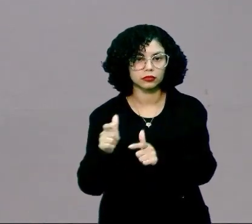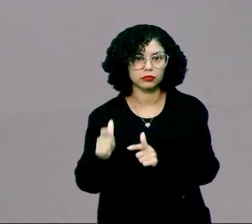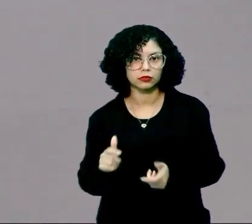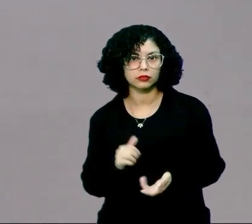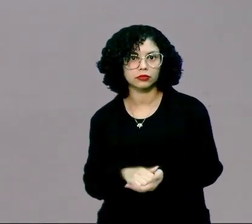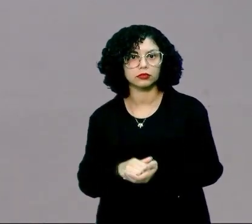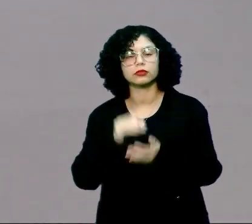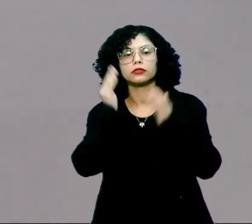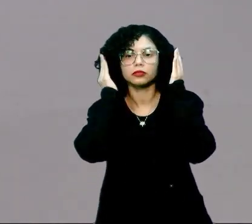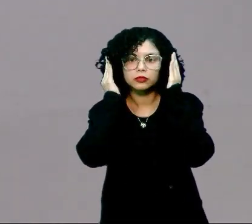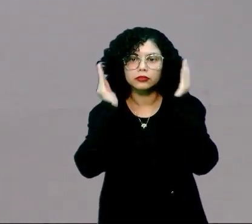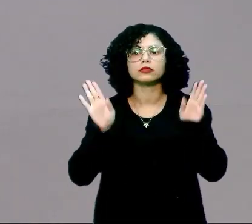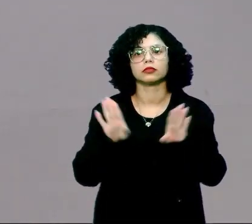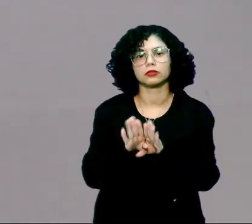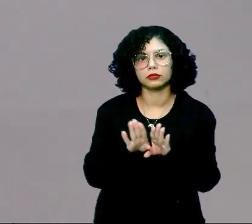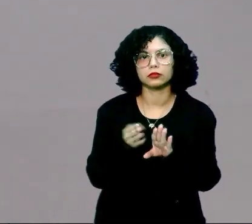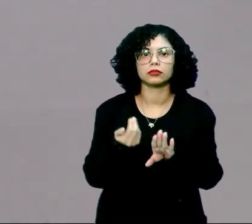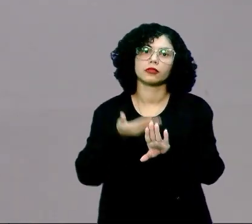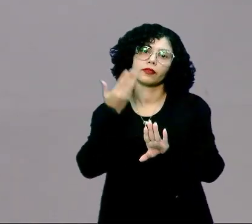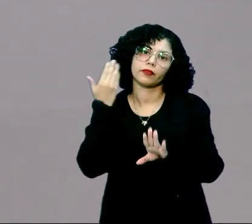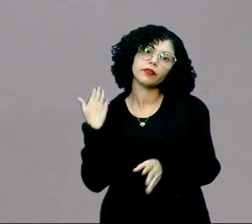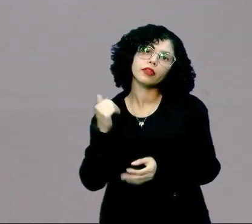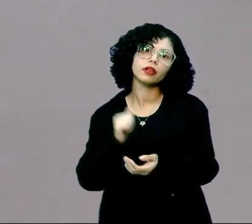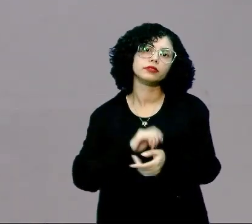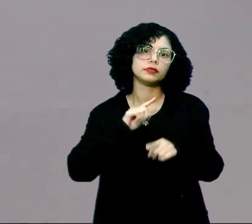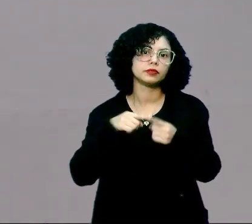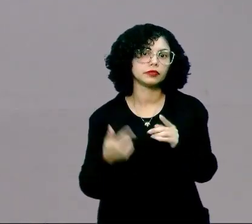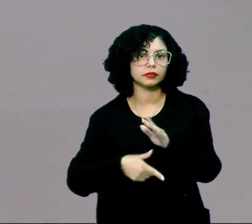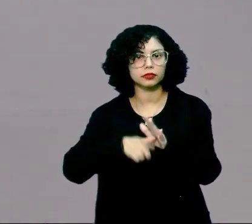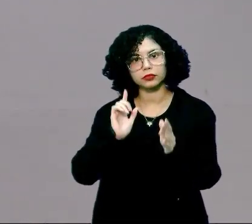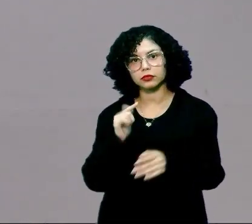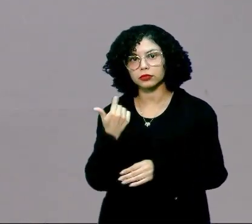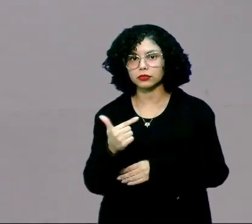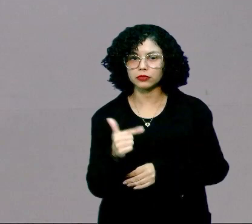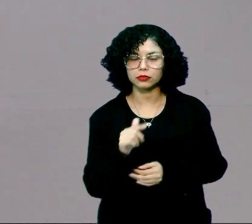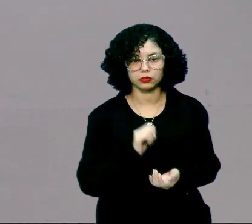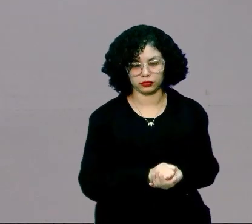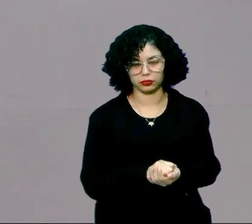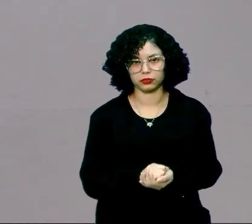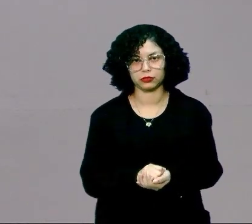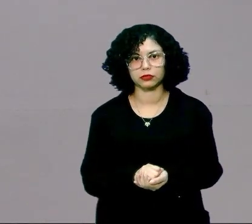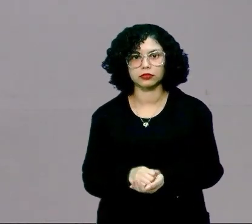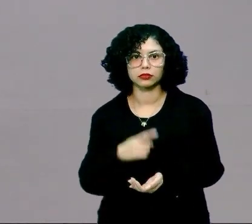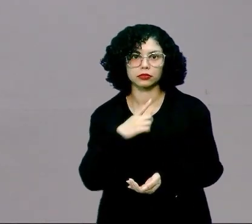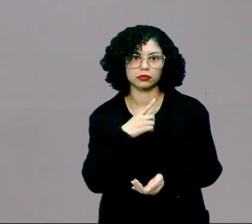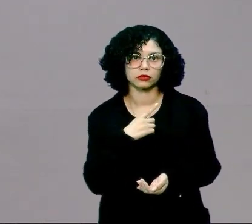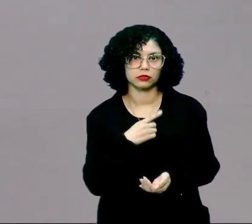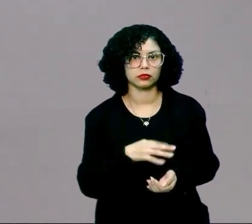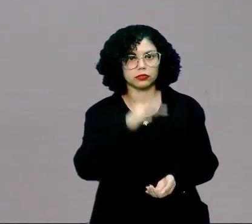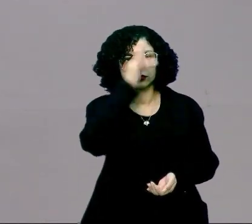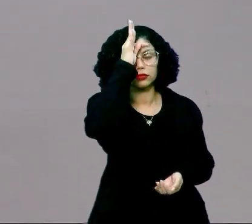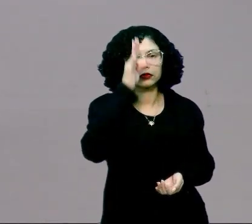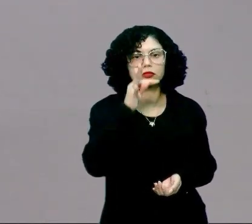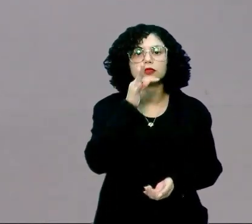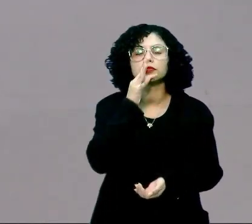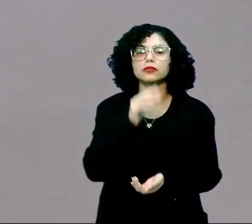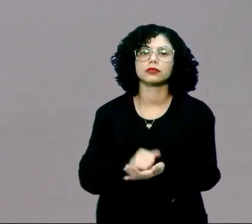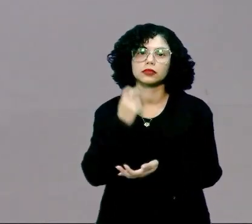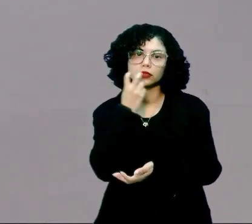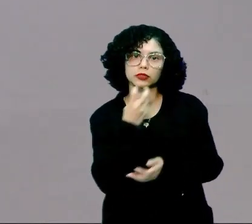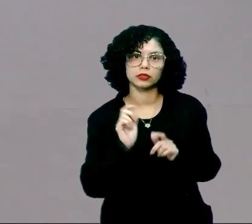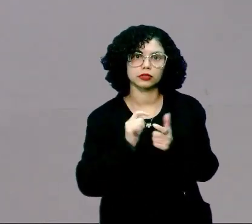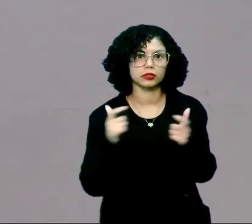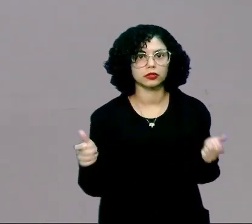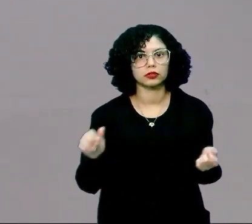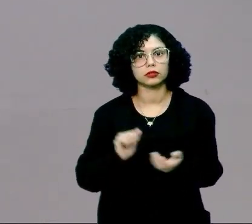de rádio também, que é um pouquinho mais antigo, mas anteriormente não tinha isso. Então, a gente tinha uma tradição oral muito